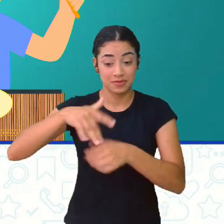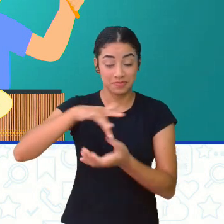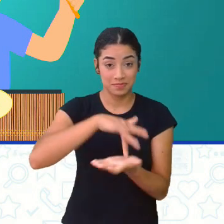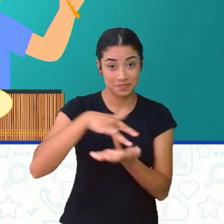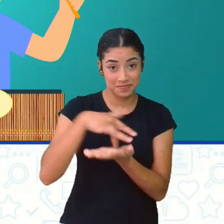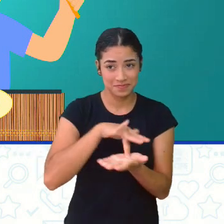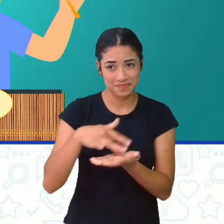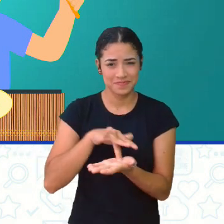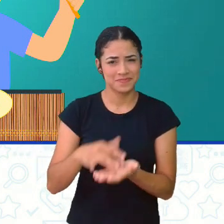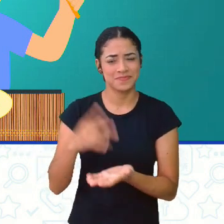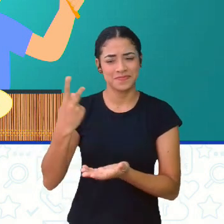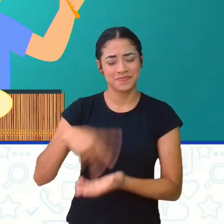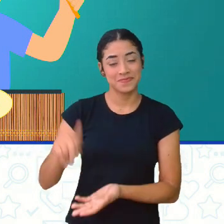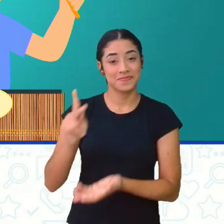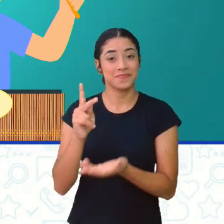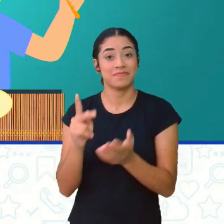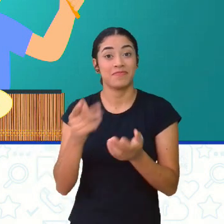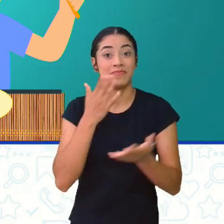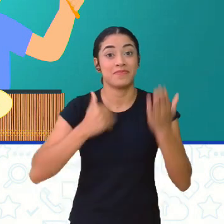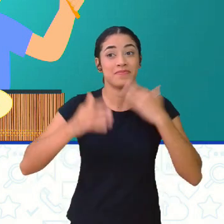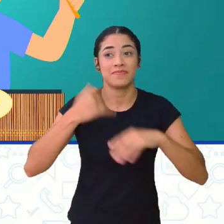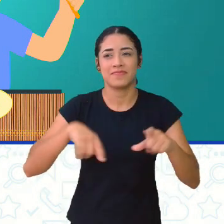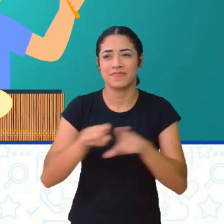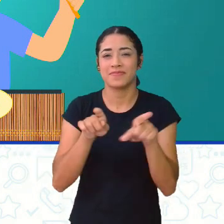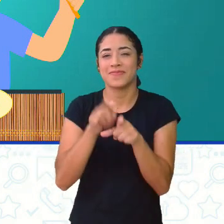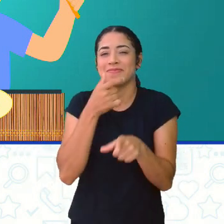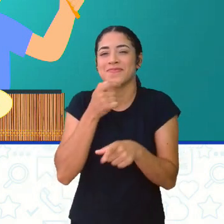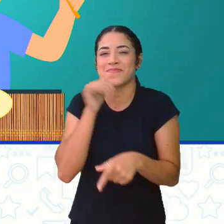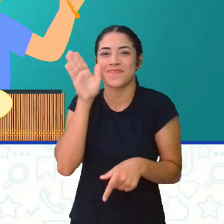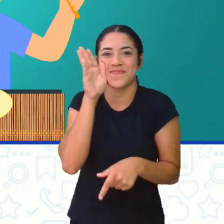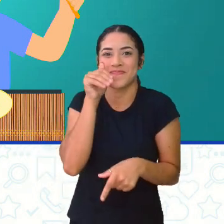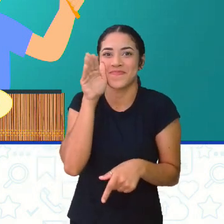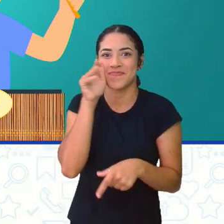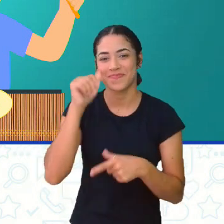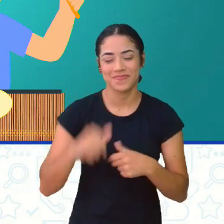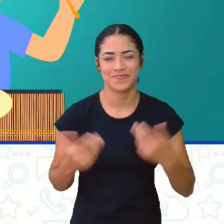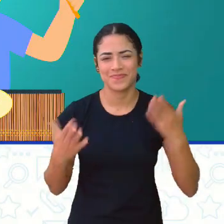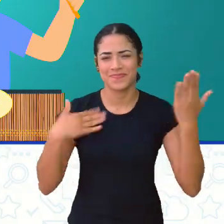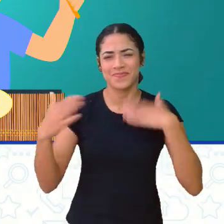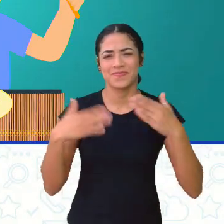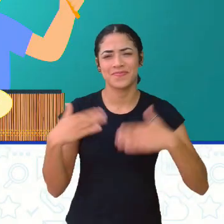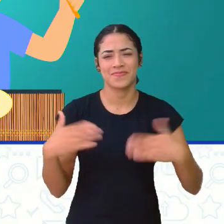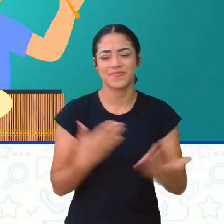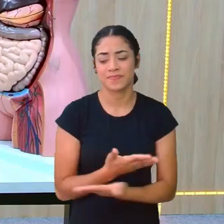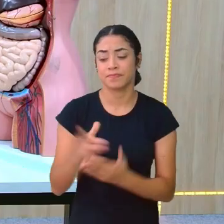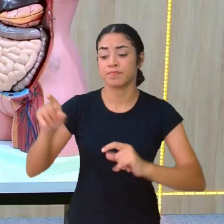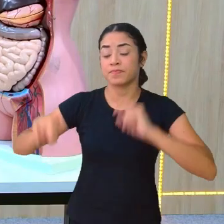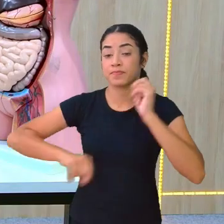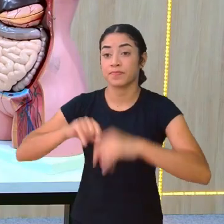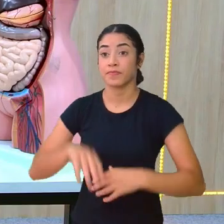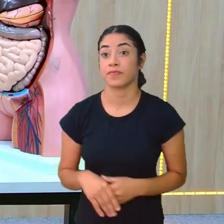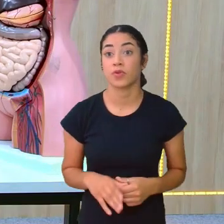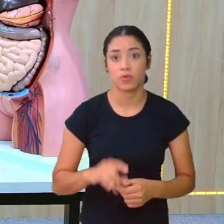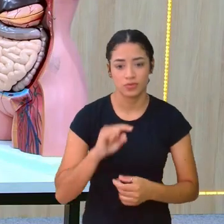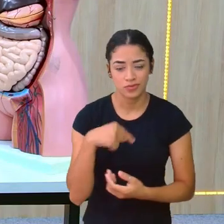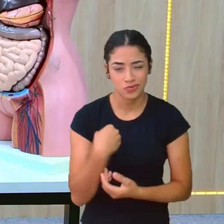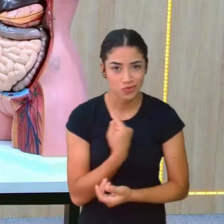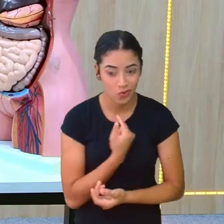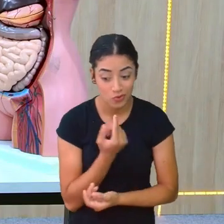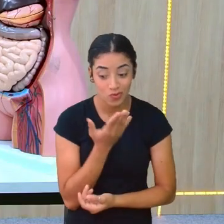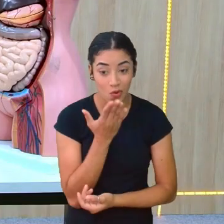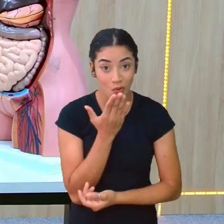alimento. E tem também aí um menino bem curioso. Olha o que eu estou conversando com eles. Esse nosso alimento,